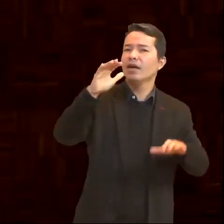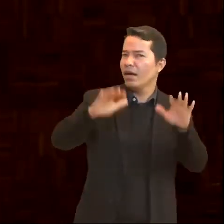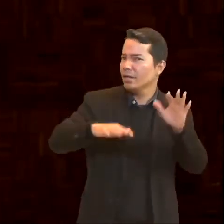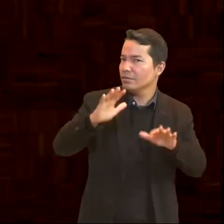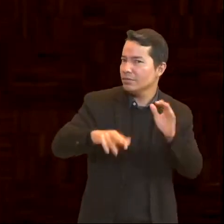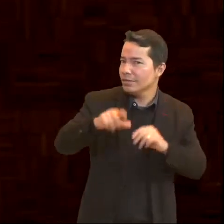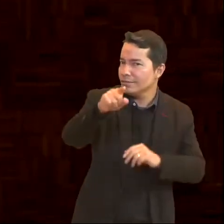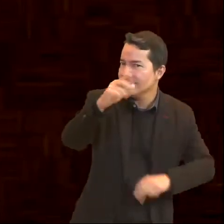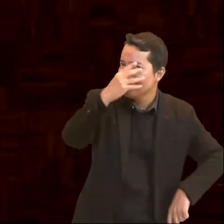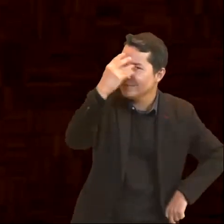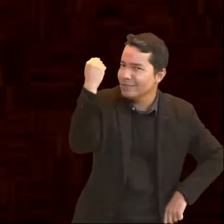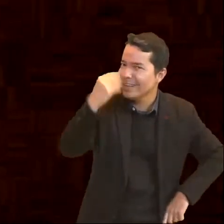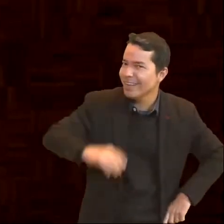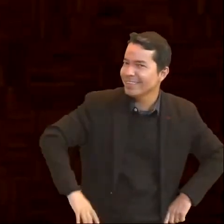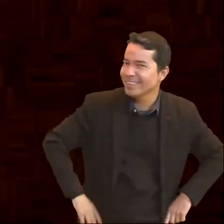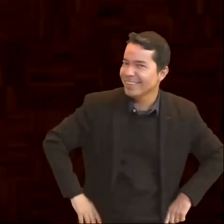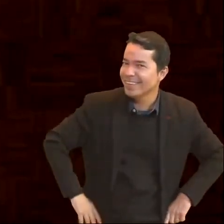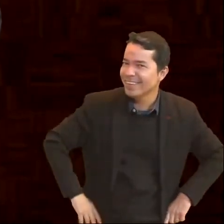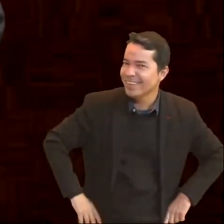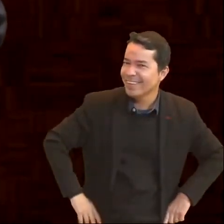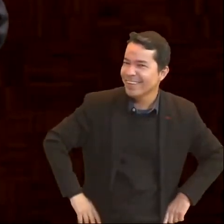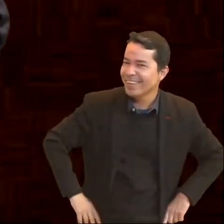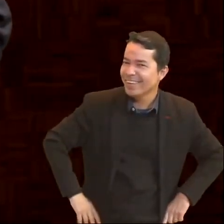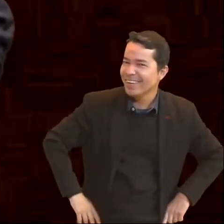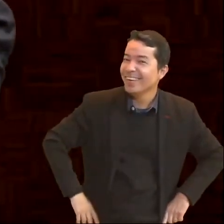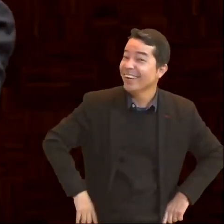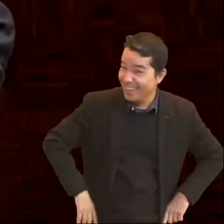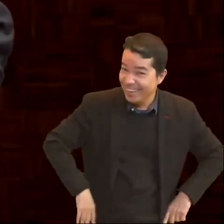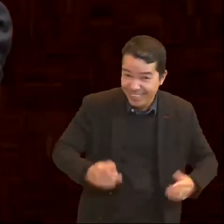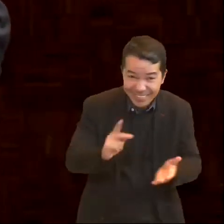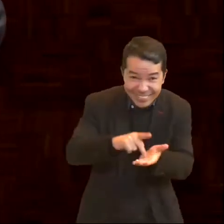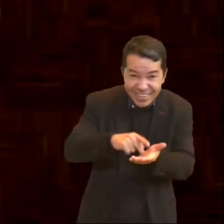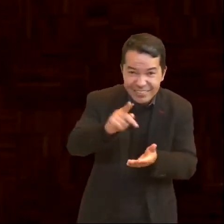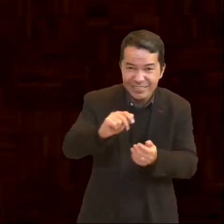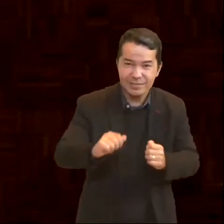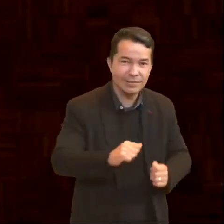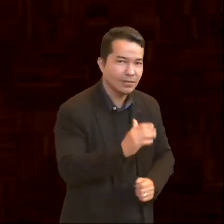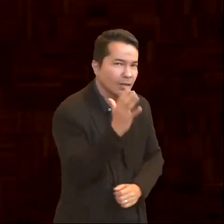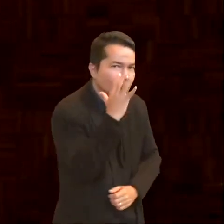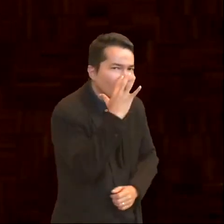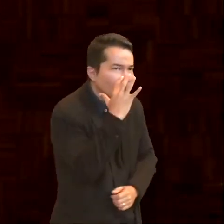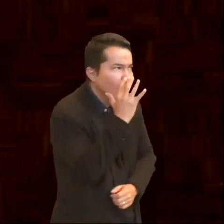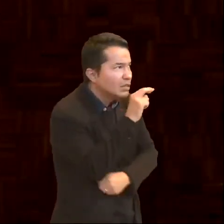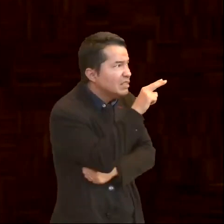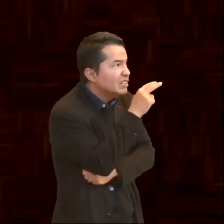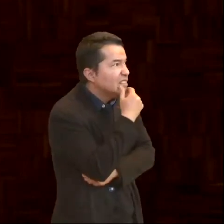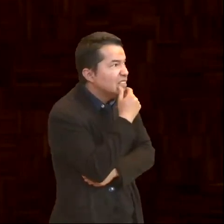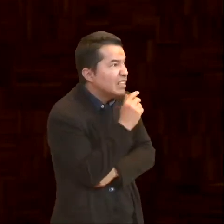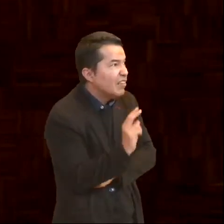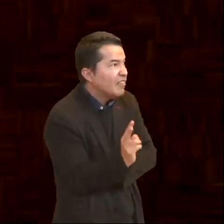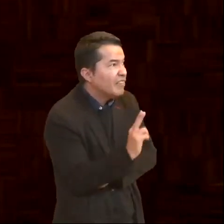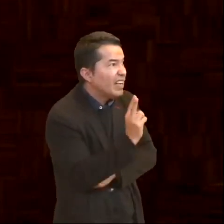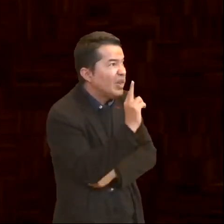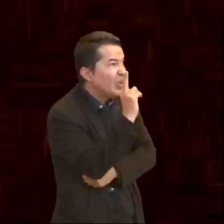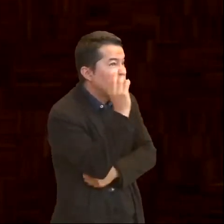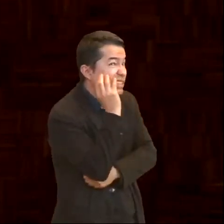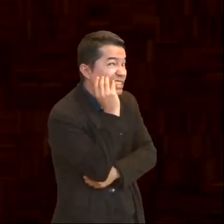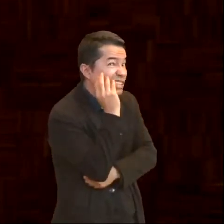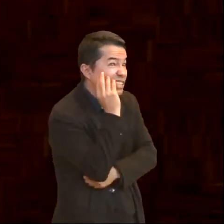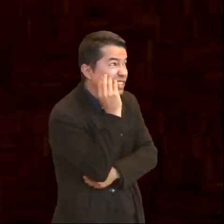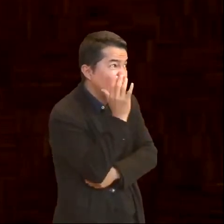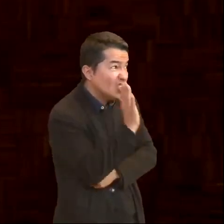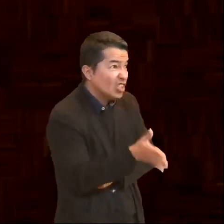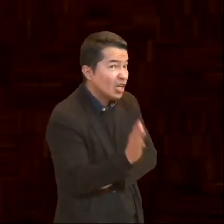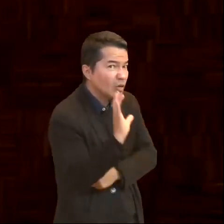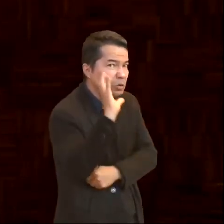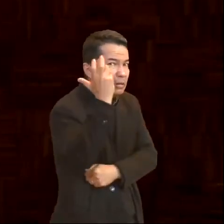será que de fato aquilo que a gente está colocando como missão e como valores estão acontecendo, ou